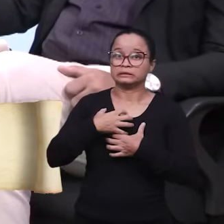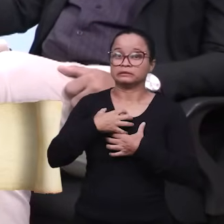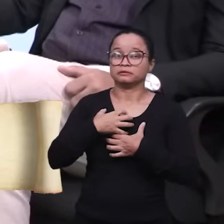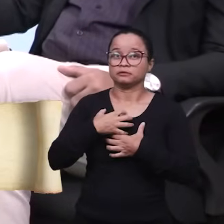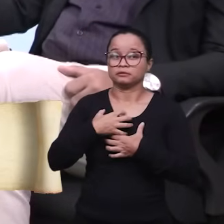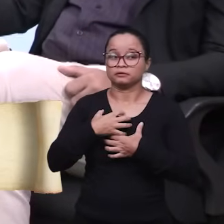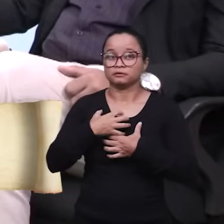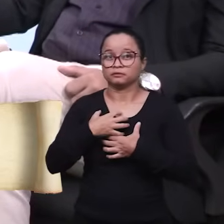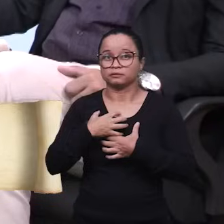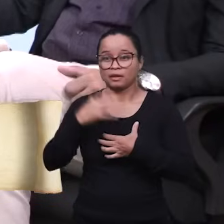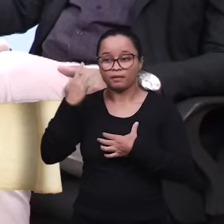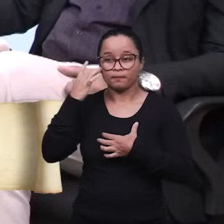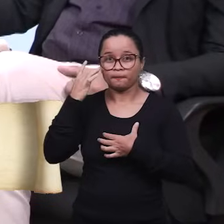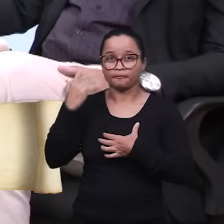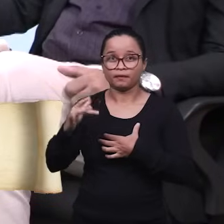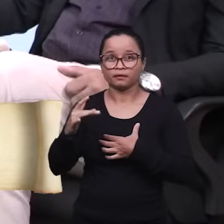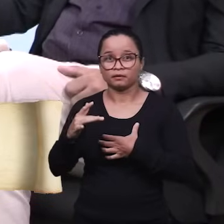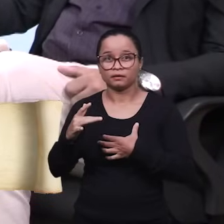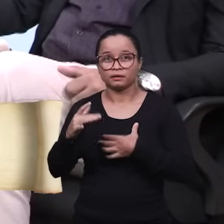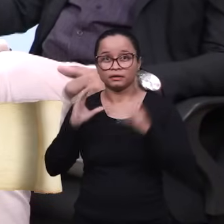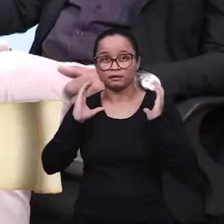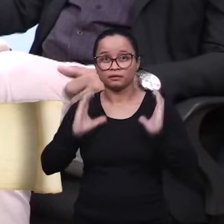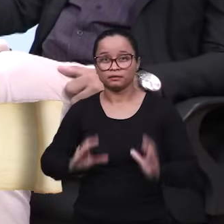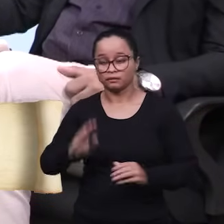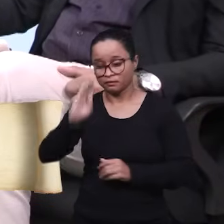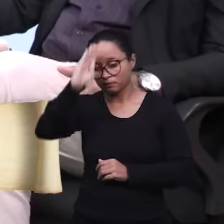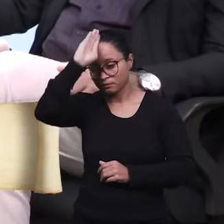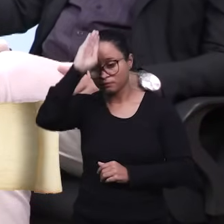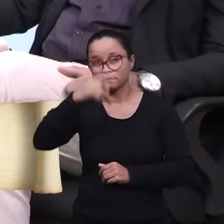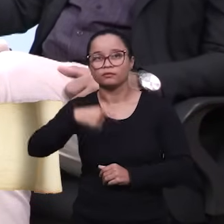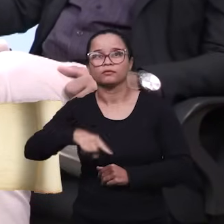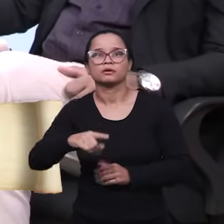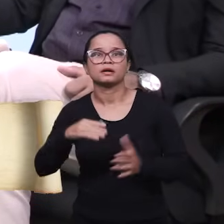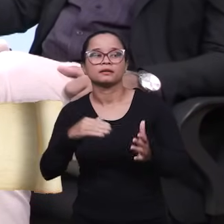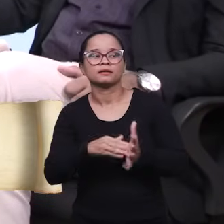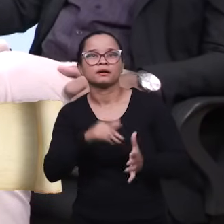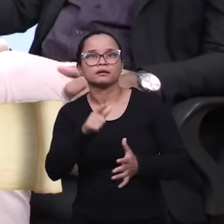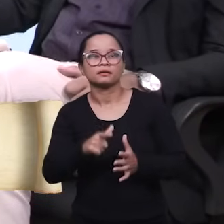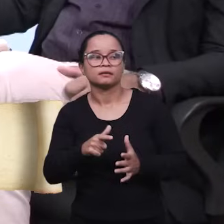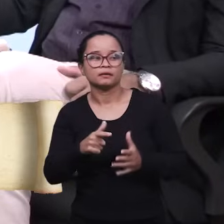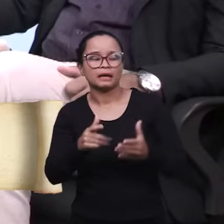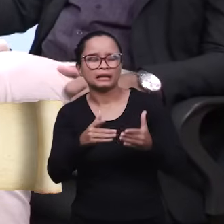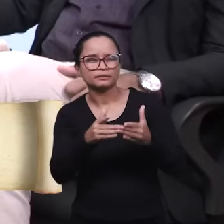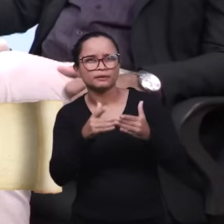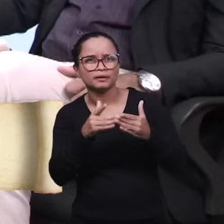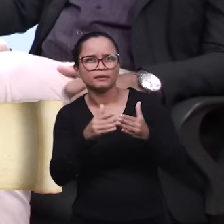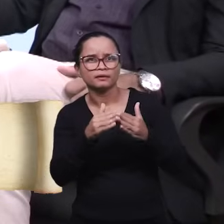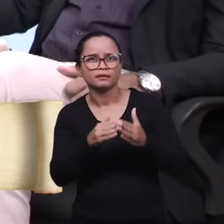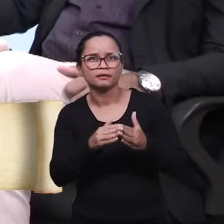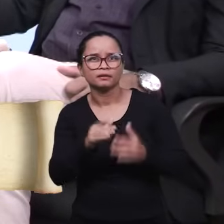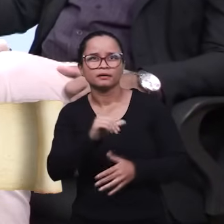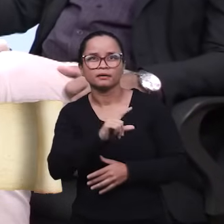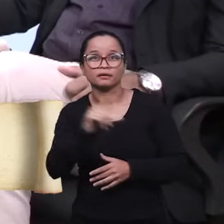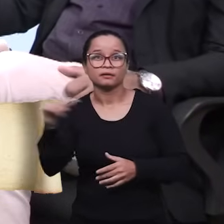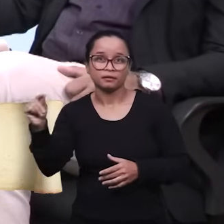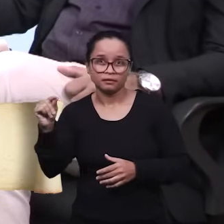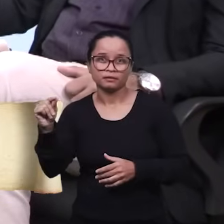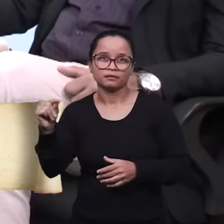essa palavra, não sabiam que eram cidadãos romanos, foram até eles, imploraram que eles saíssem da